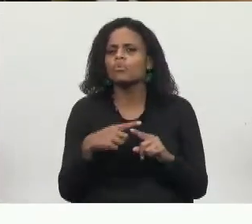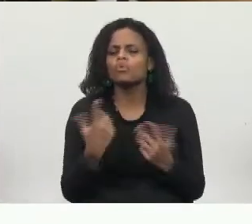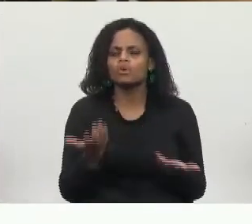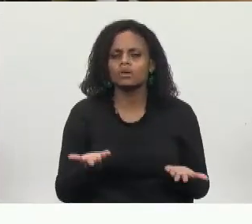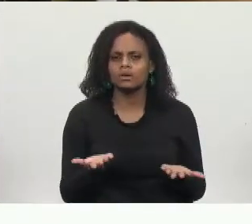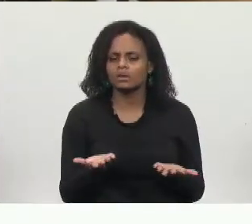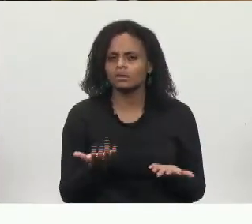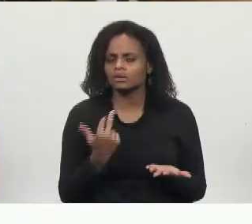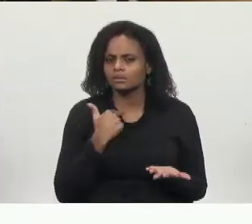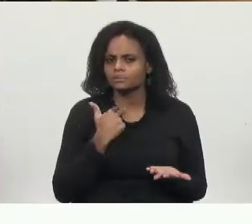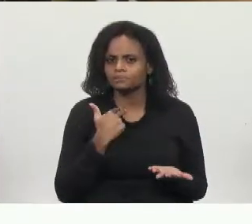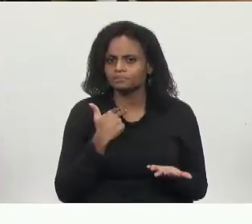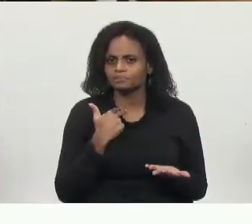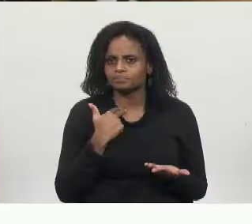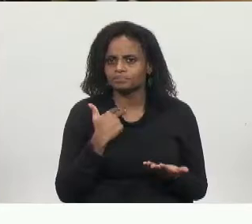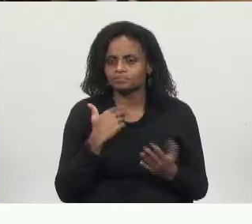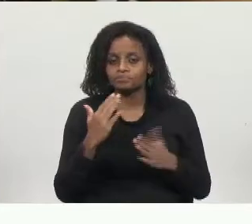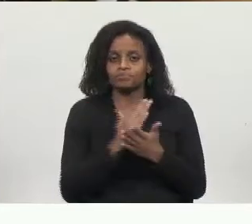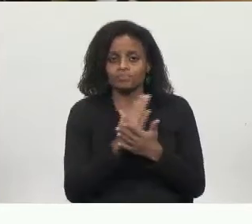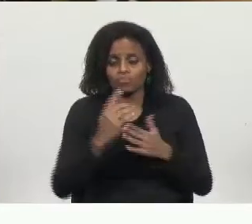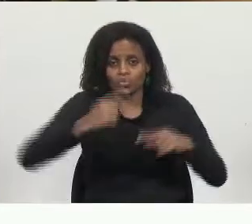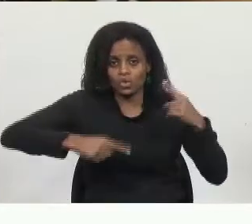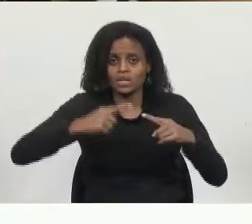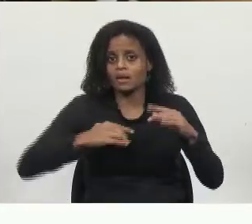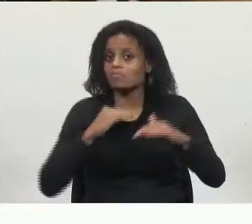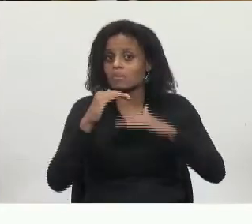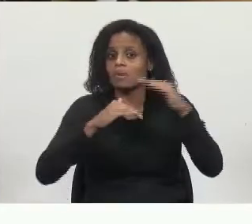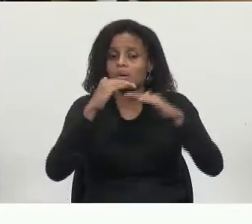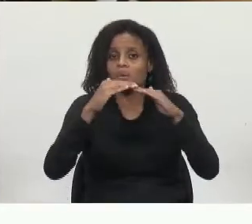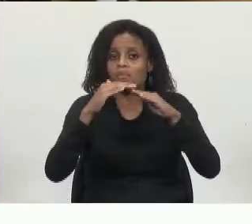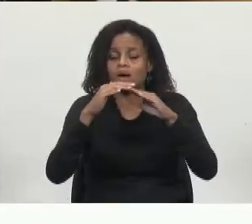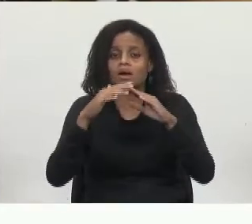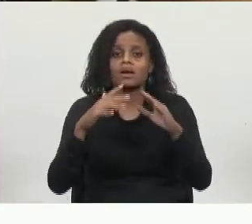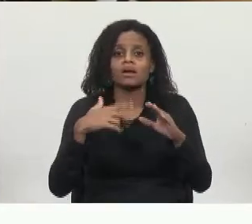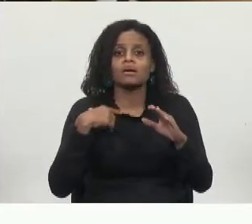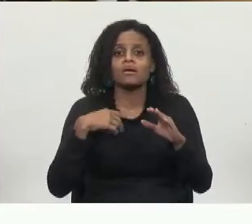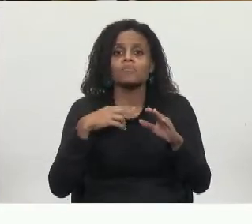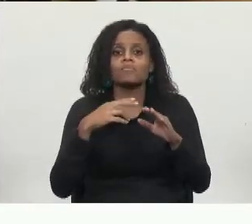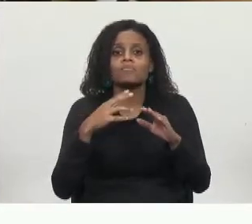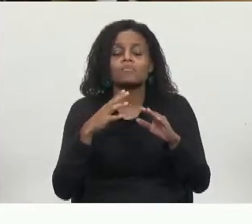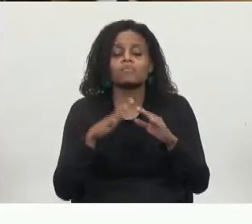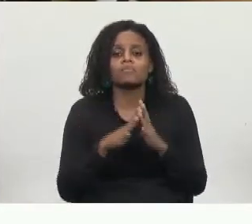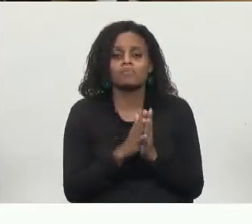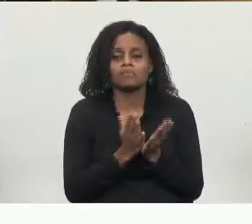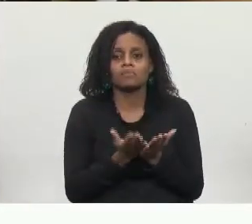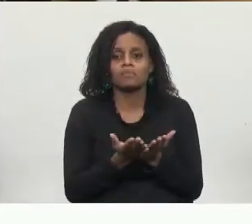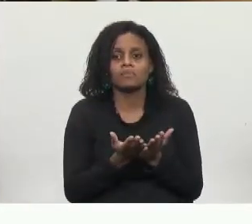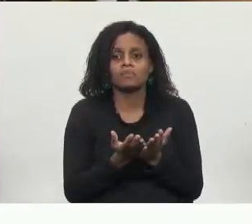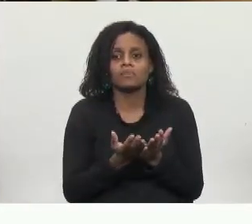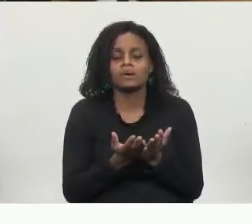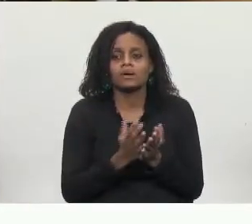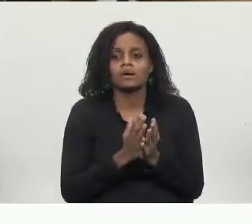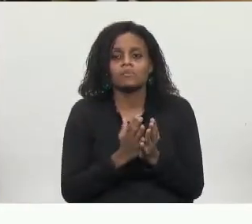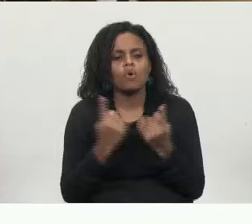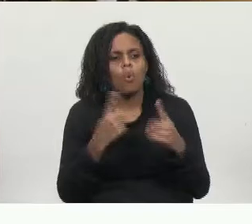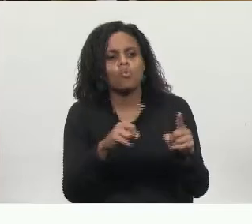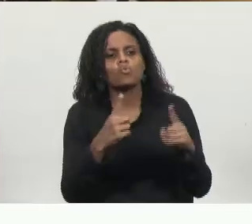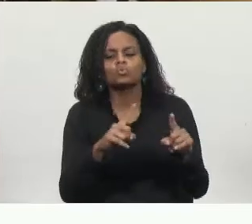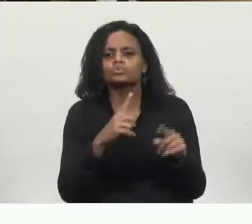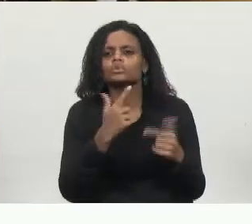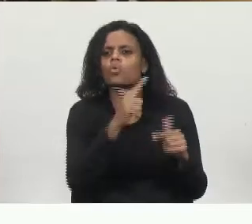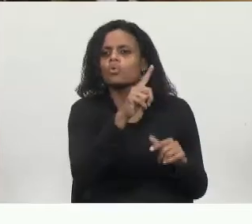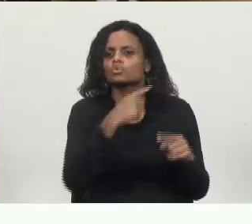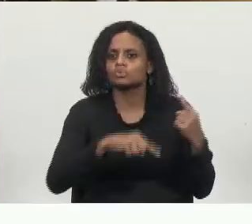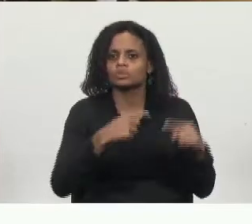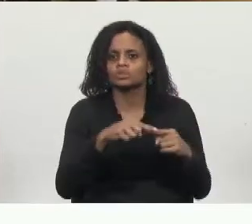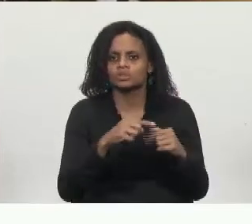Alguns políticos, eles querem crescer subindo nas nossas costas. É lamentável. Ontem eu fiquei muito triste quando foi falado que a bancada